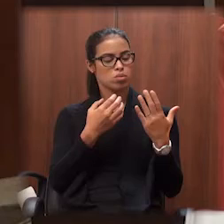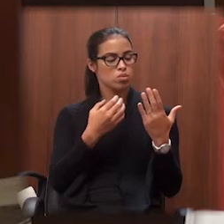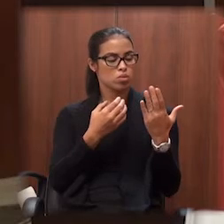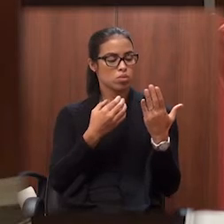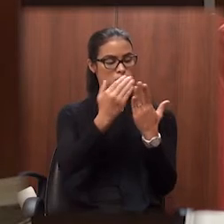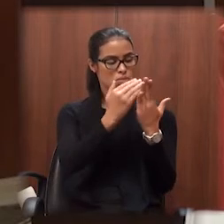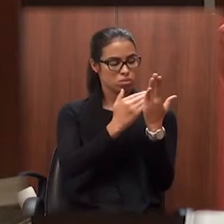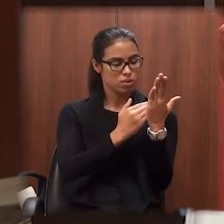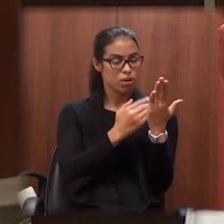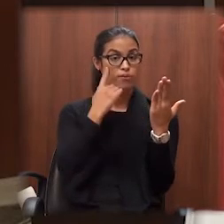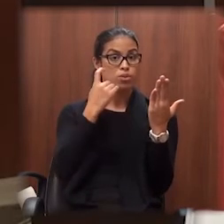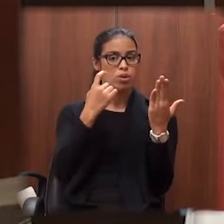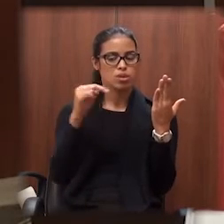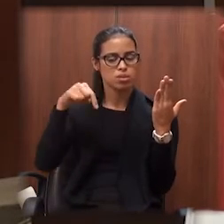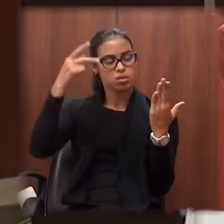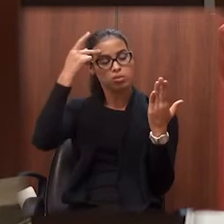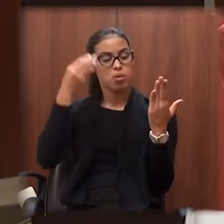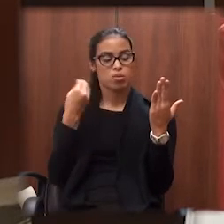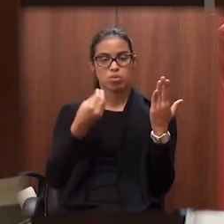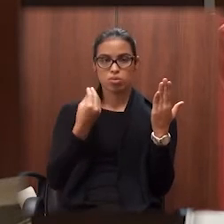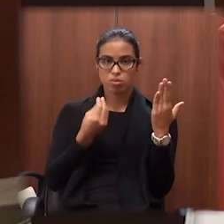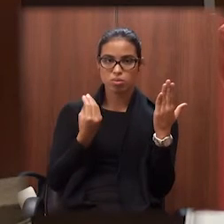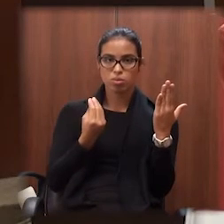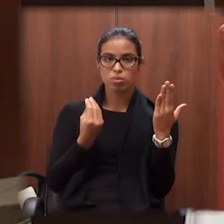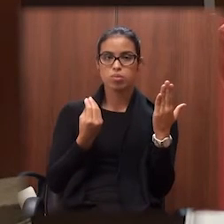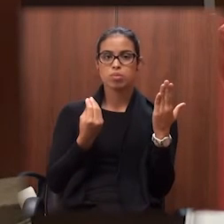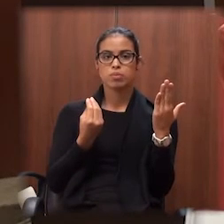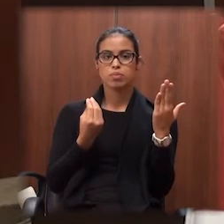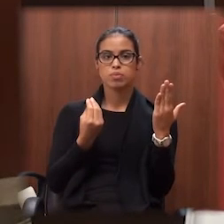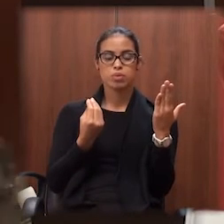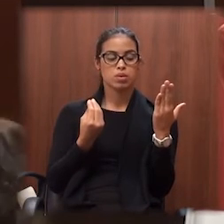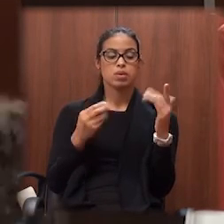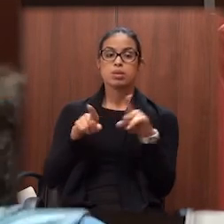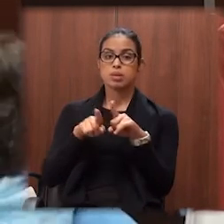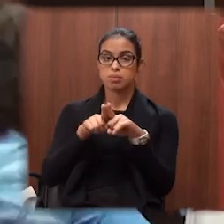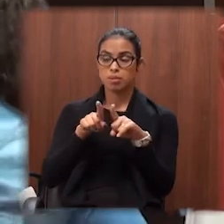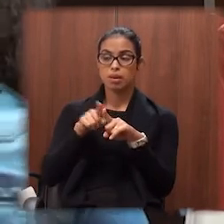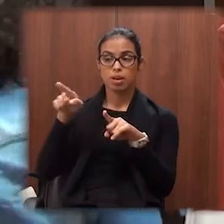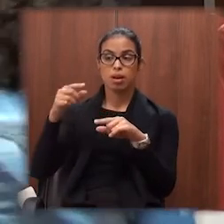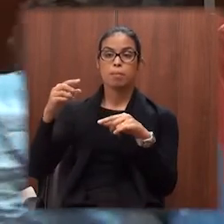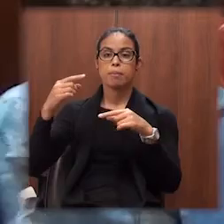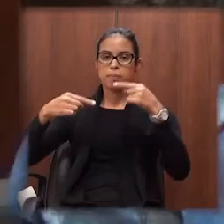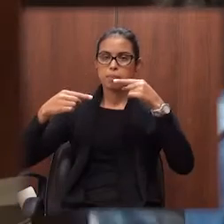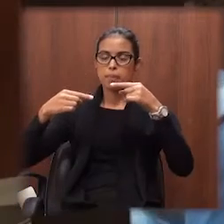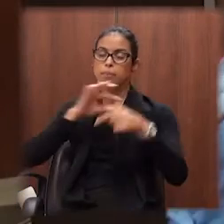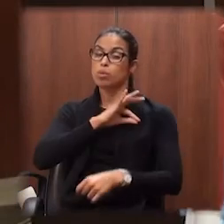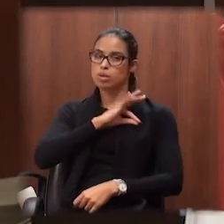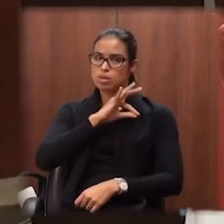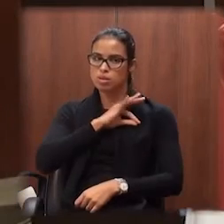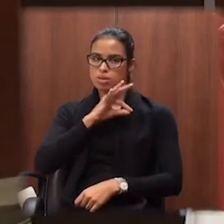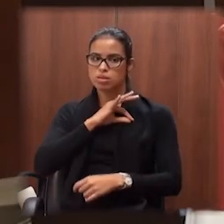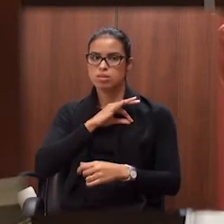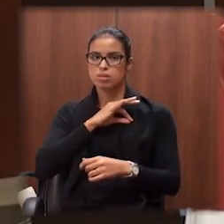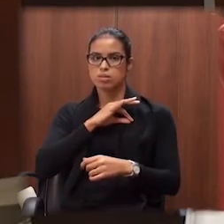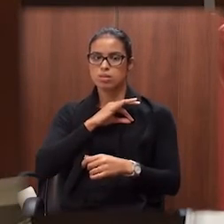em São Paulo e o papel da polícia. E, em